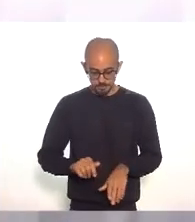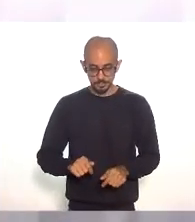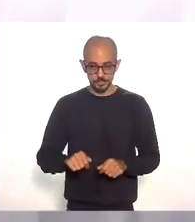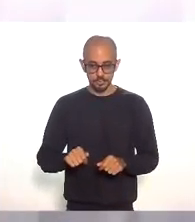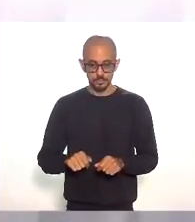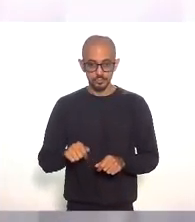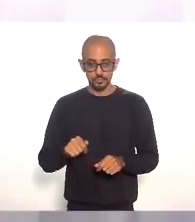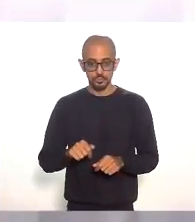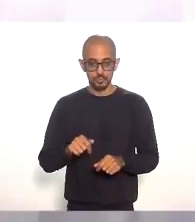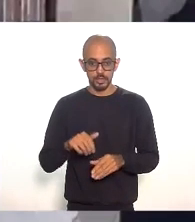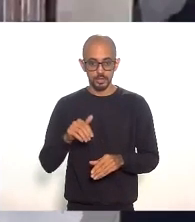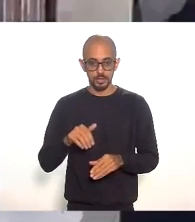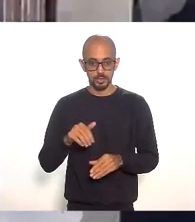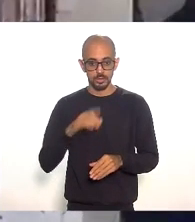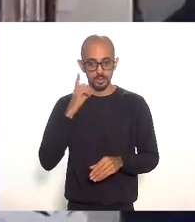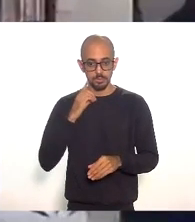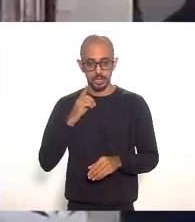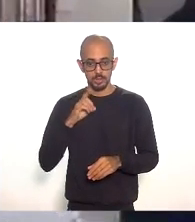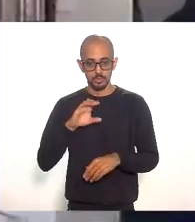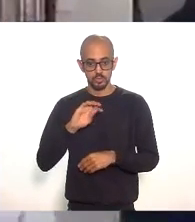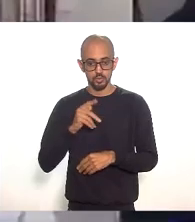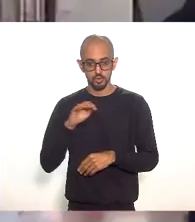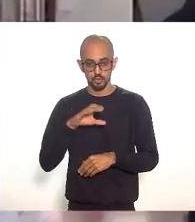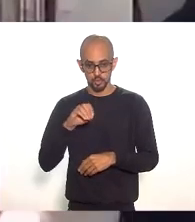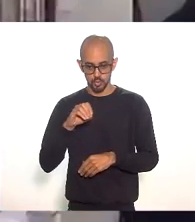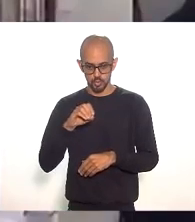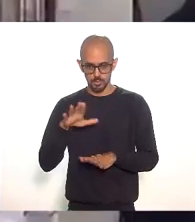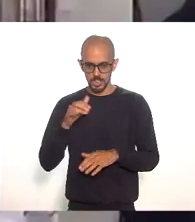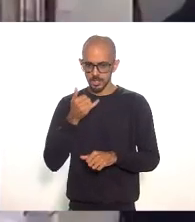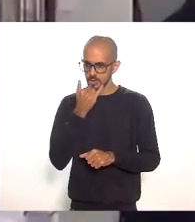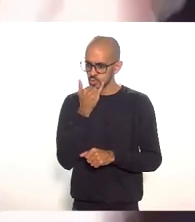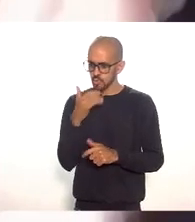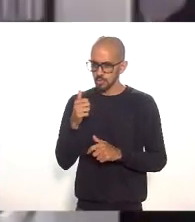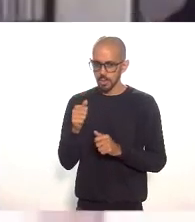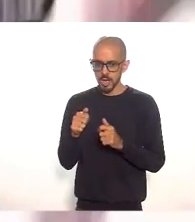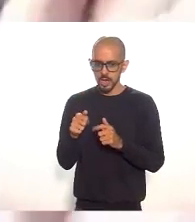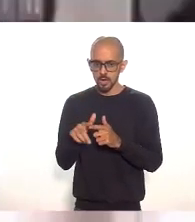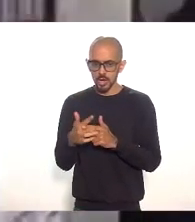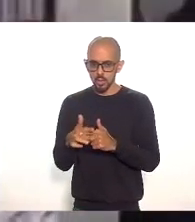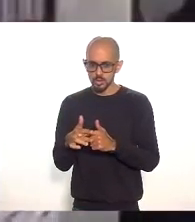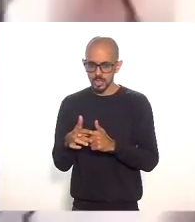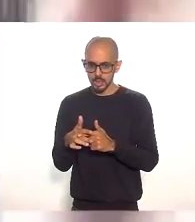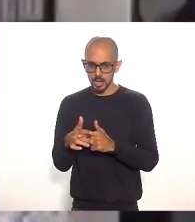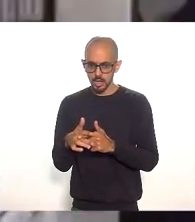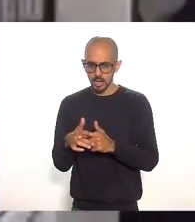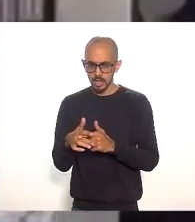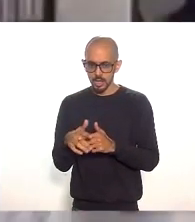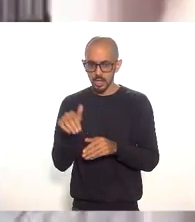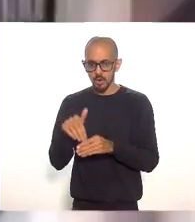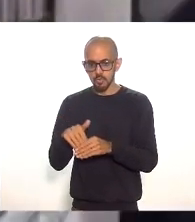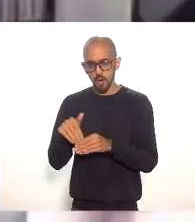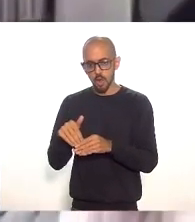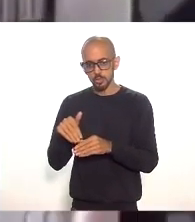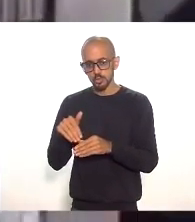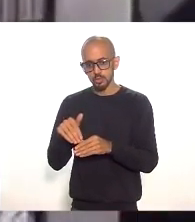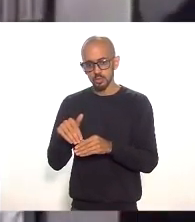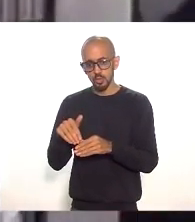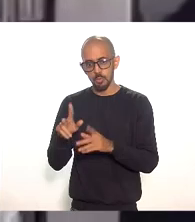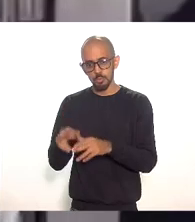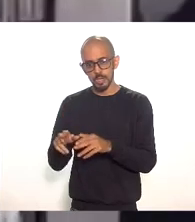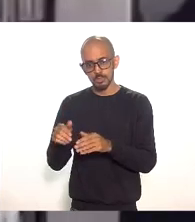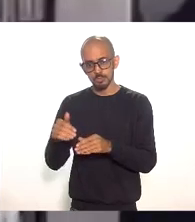Machado. Presidente, eu quero corrigir o meu voto. Eu voto com o voto divergente do deputado